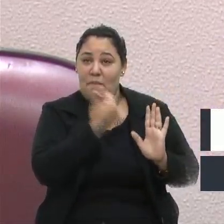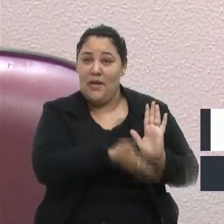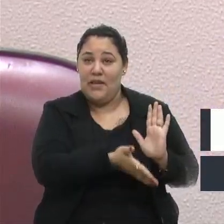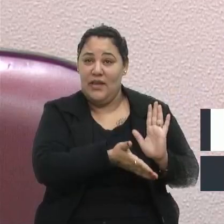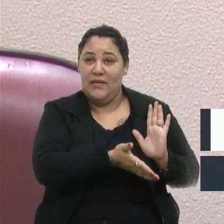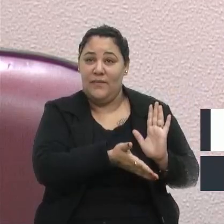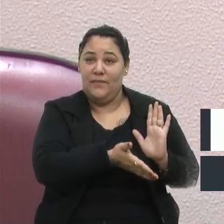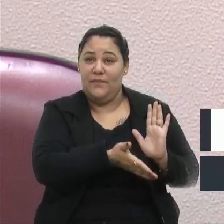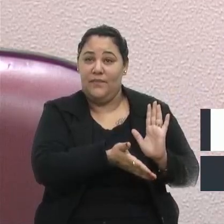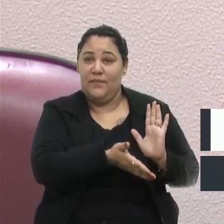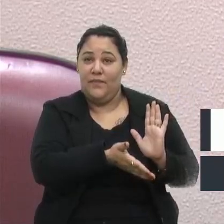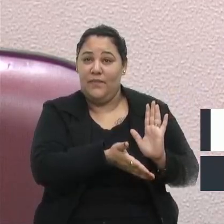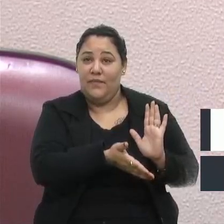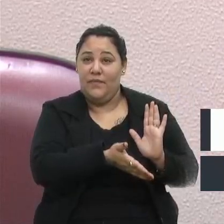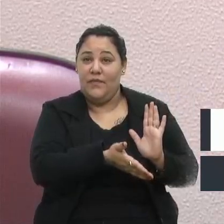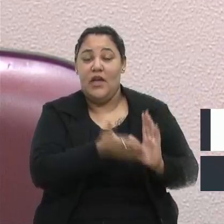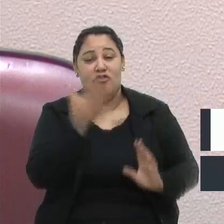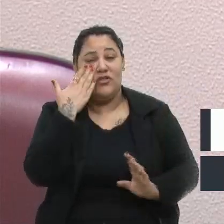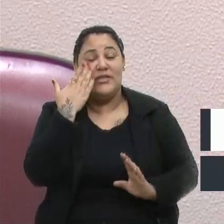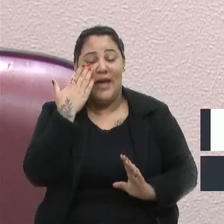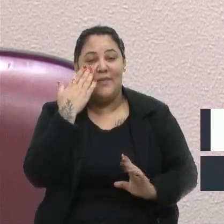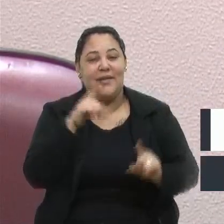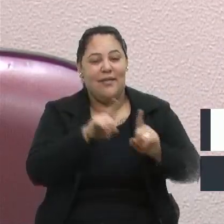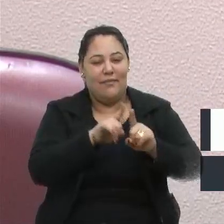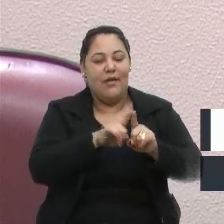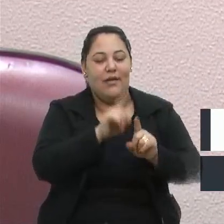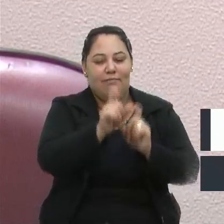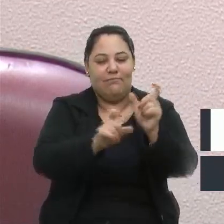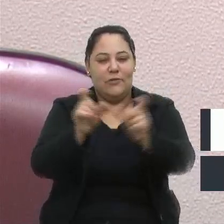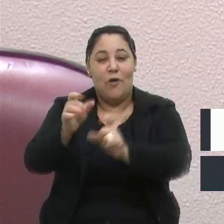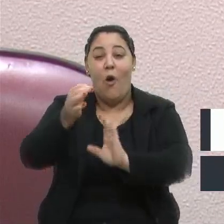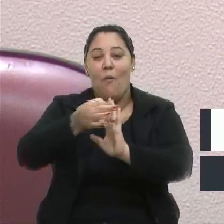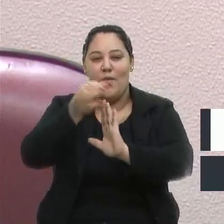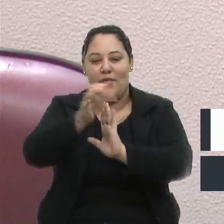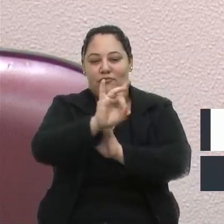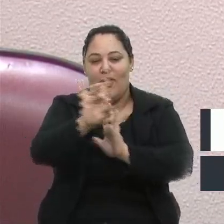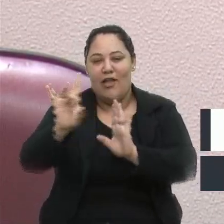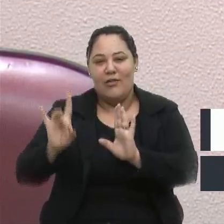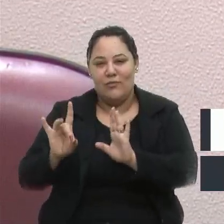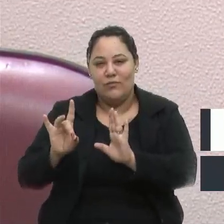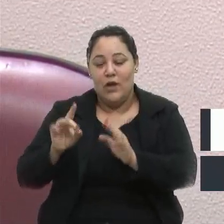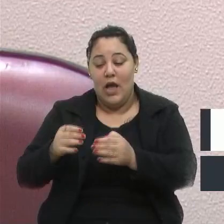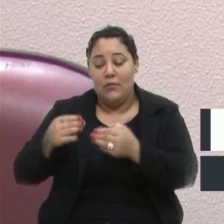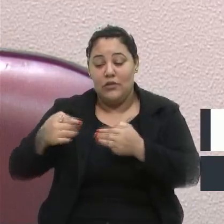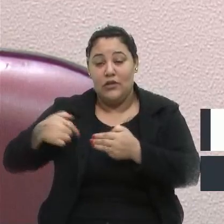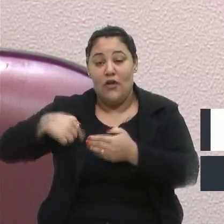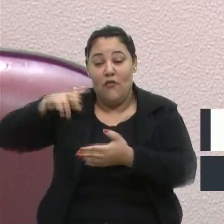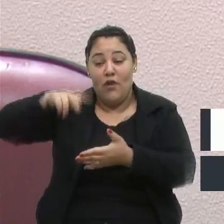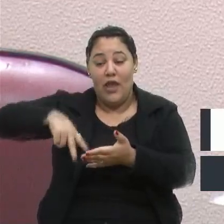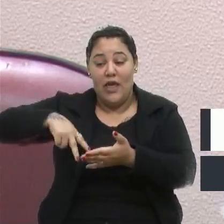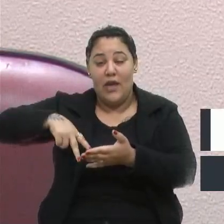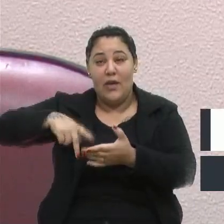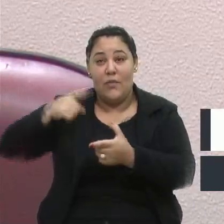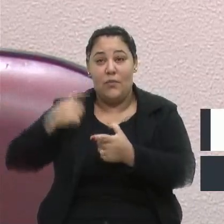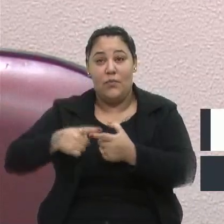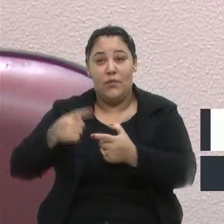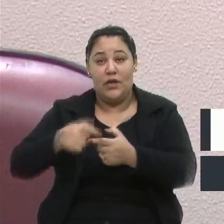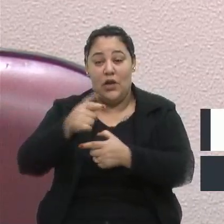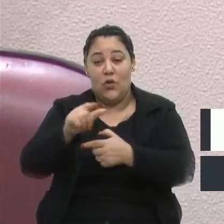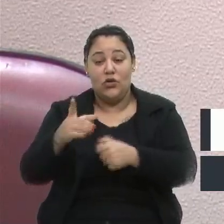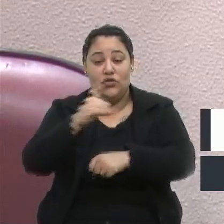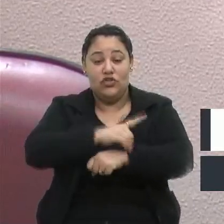ou pelo outro. Então, a moção aqui eu vou ler, porque esses dias eu fiz uma moção aqui e fizeram outra